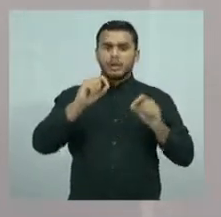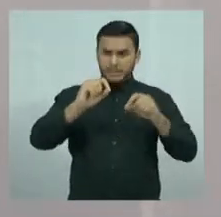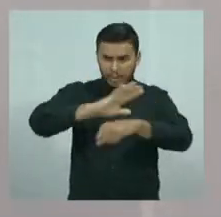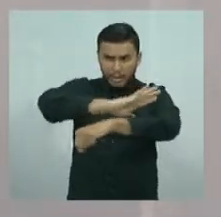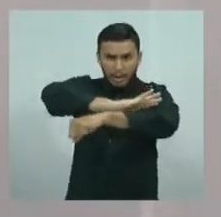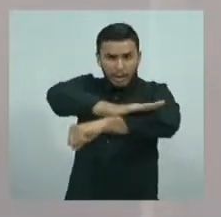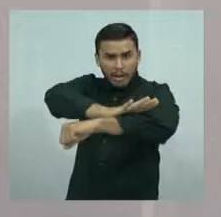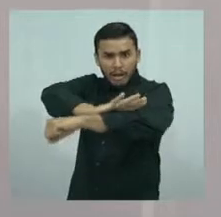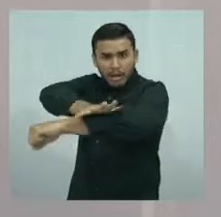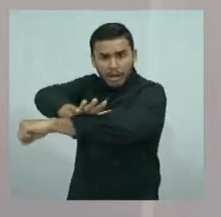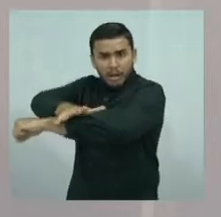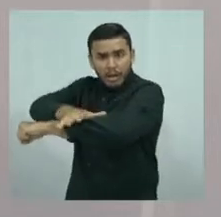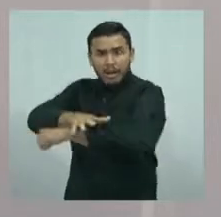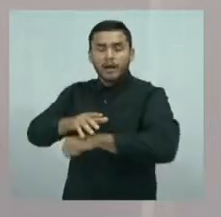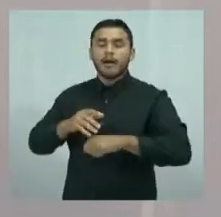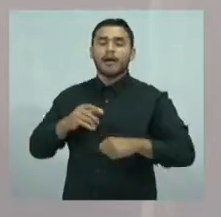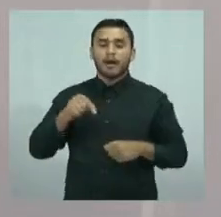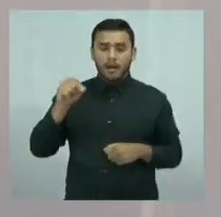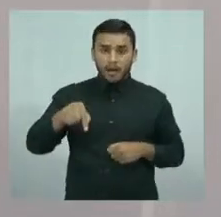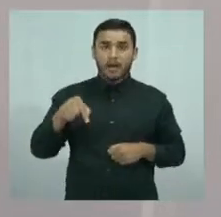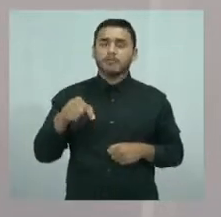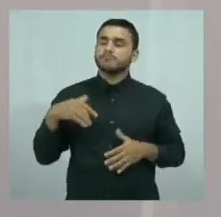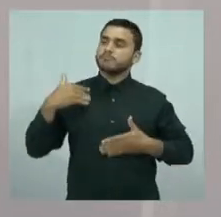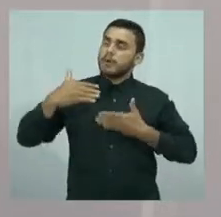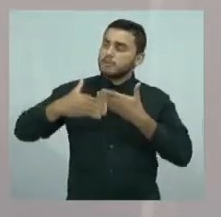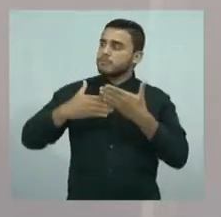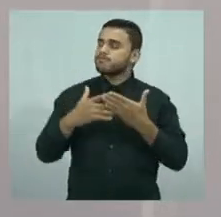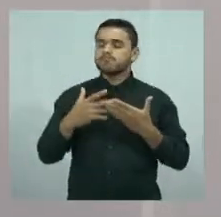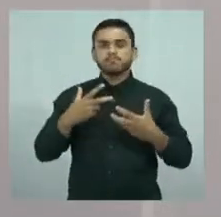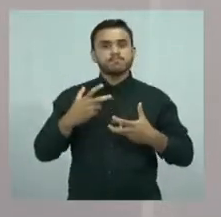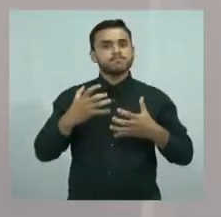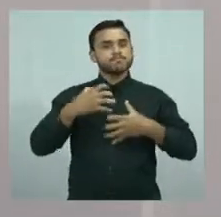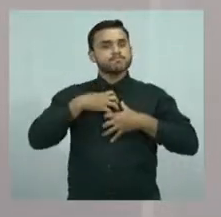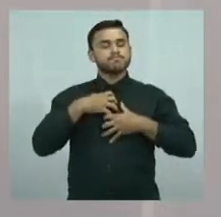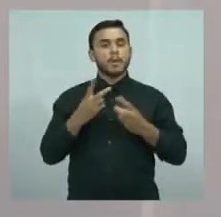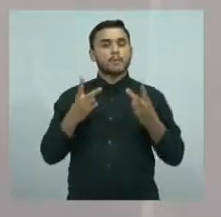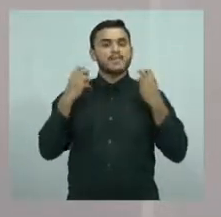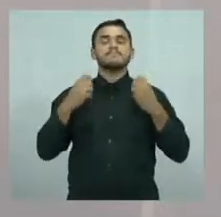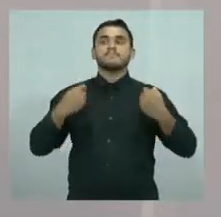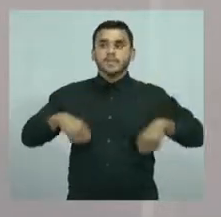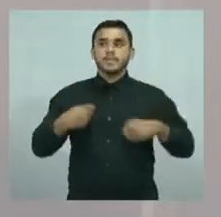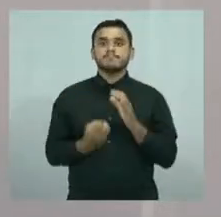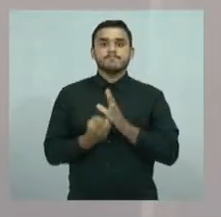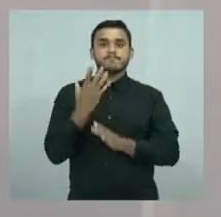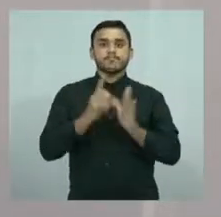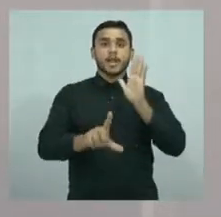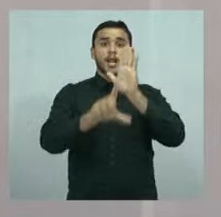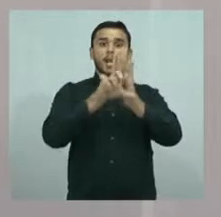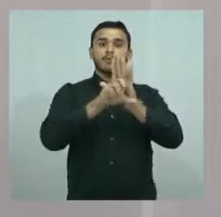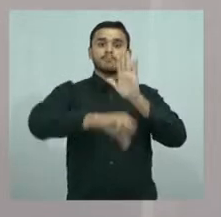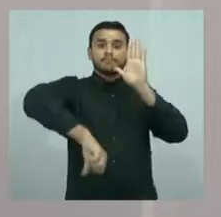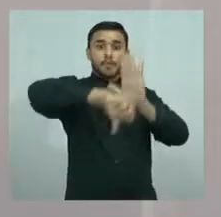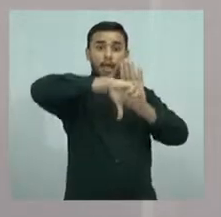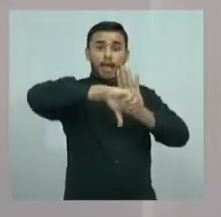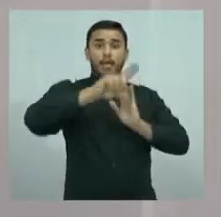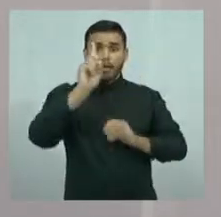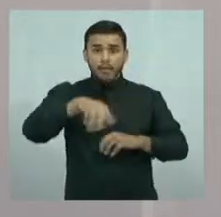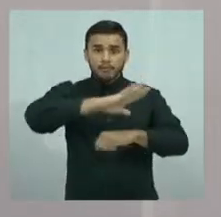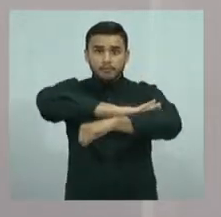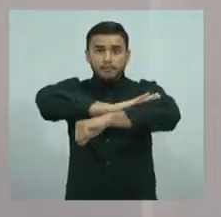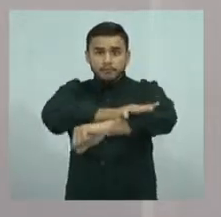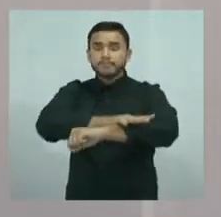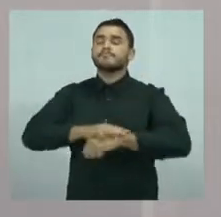desenhar, hoje se tornou crime. Aí o povo, esses dias eu encontrei divulgando a nossa